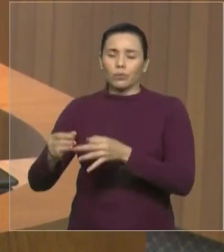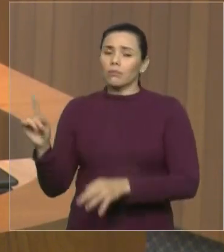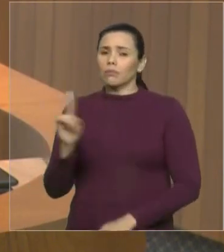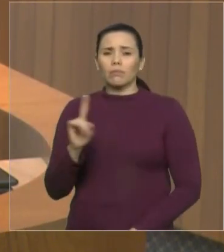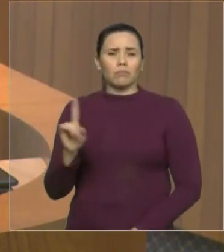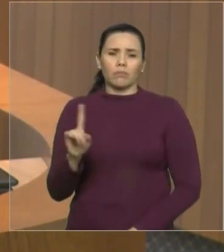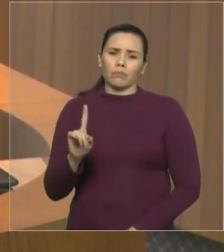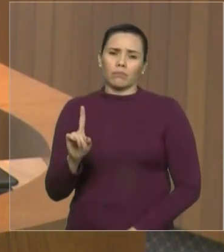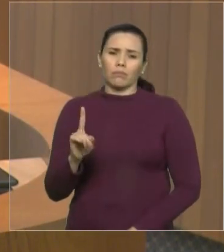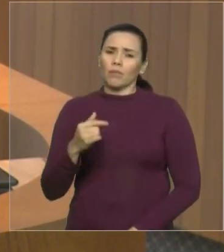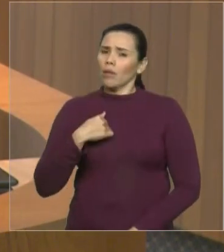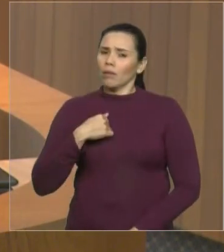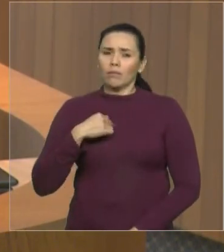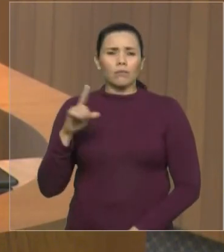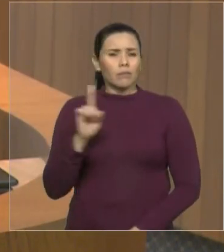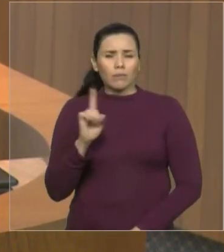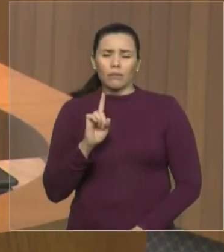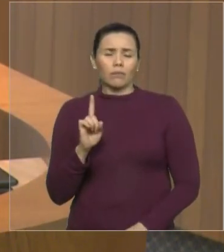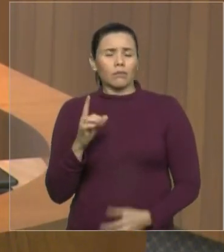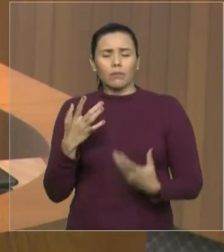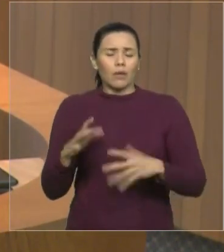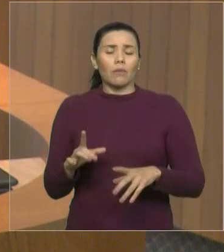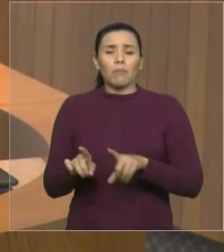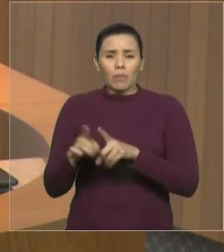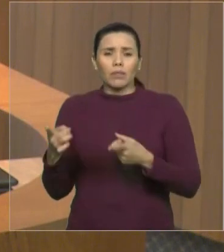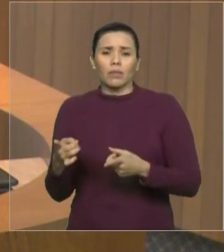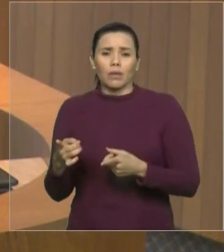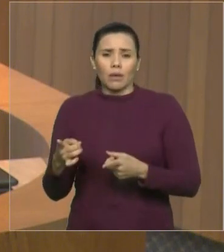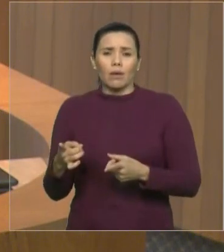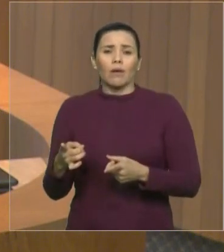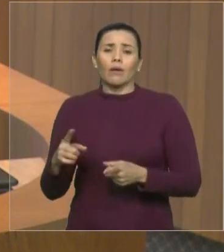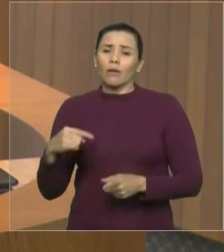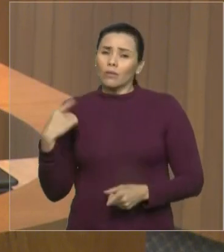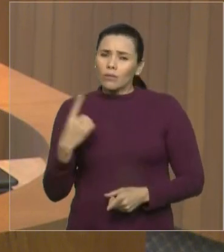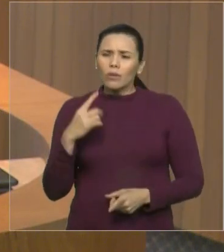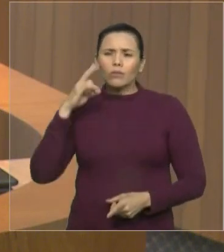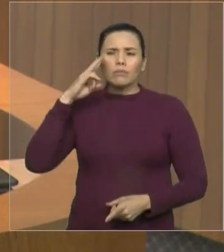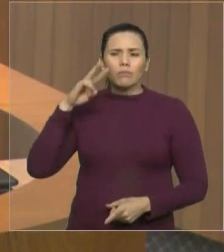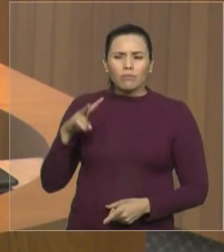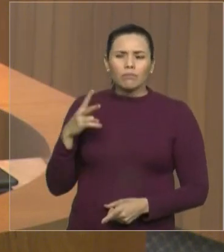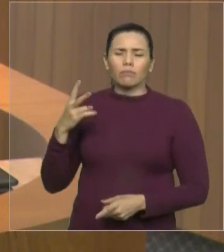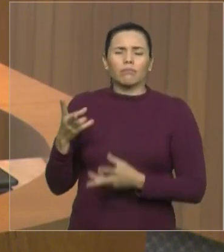situação pontual que é inegável a necessidade dela ser